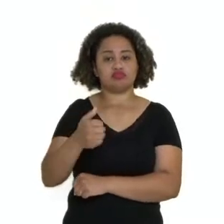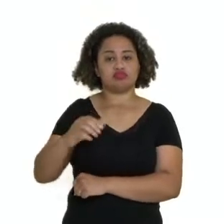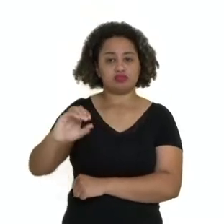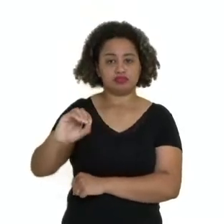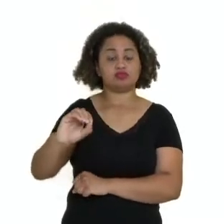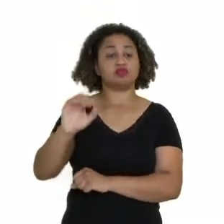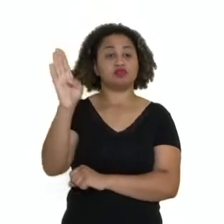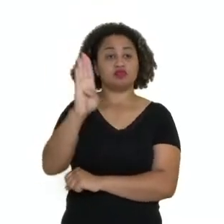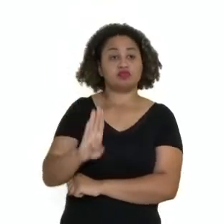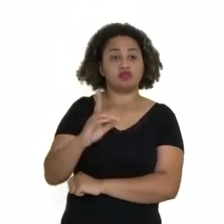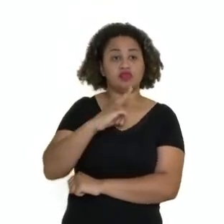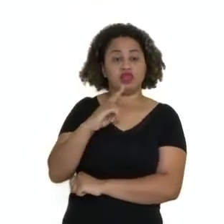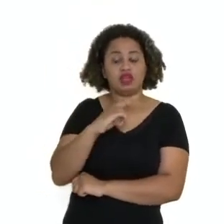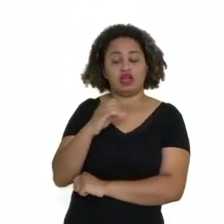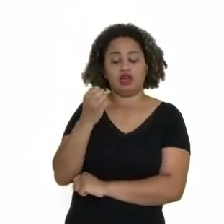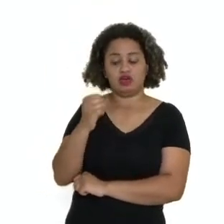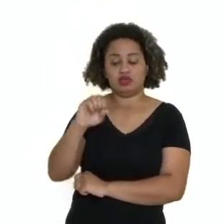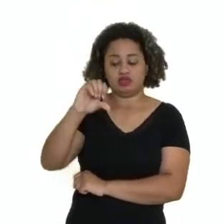Brasil vivem